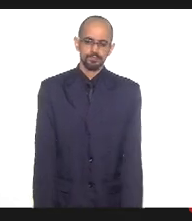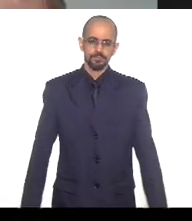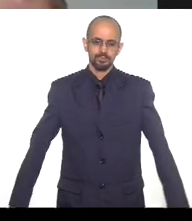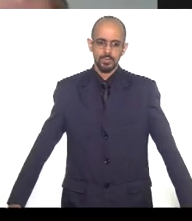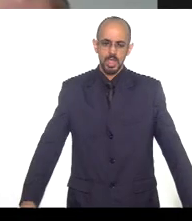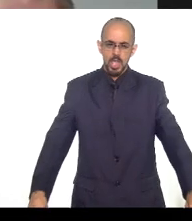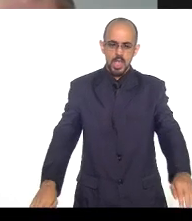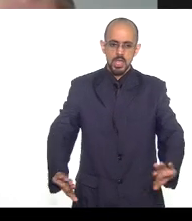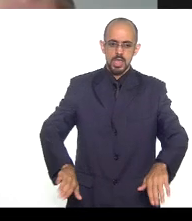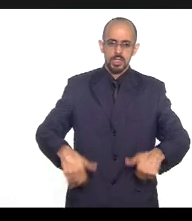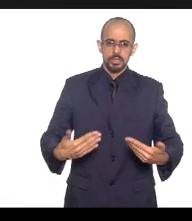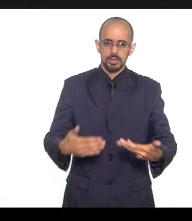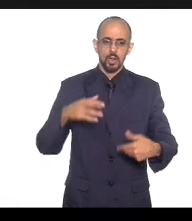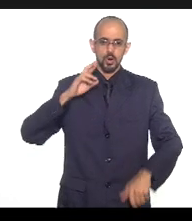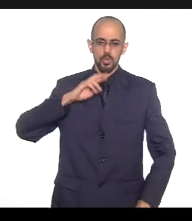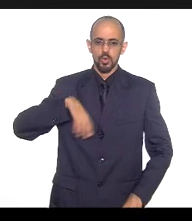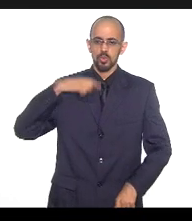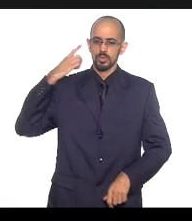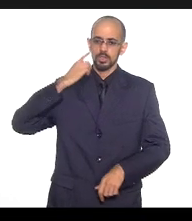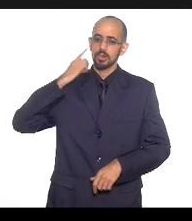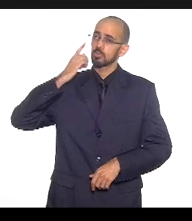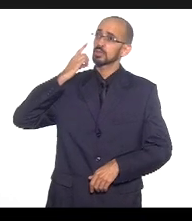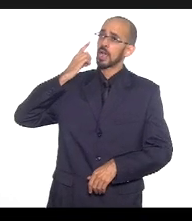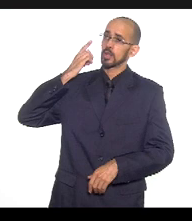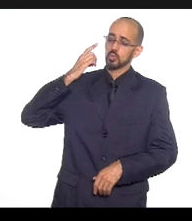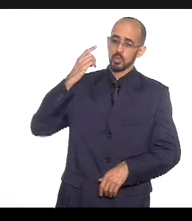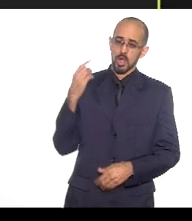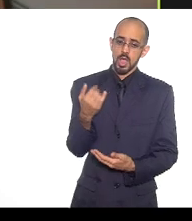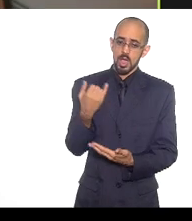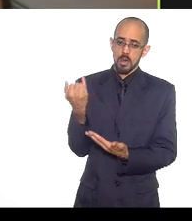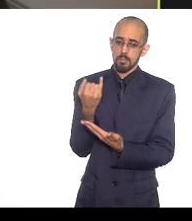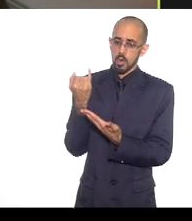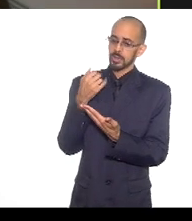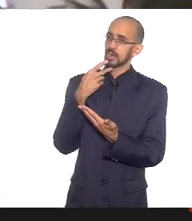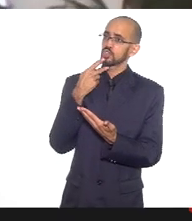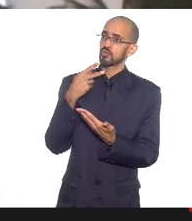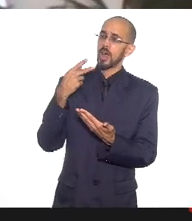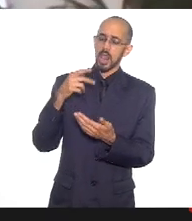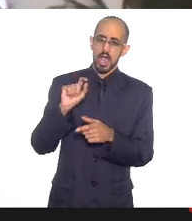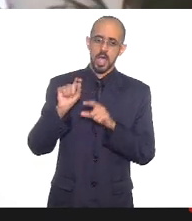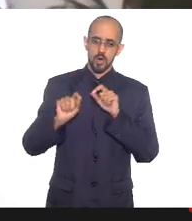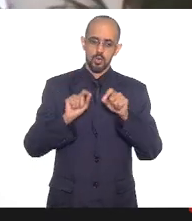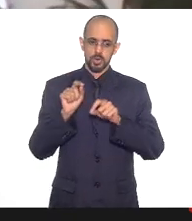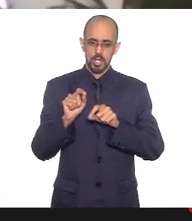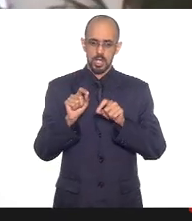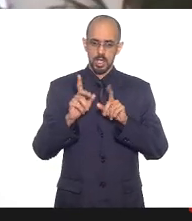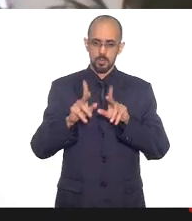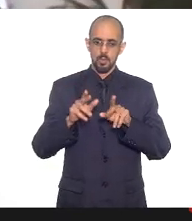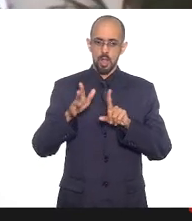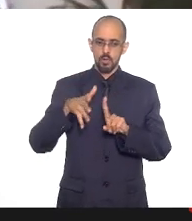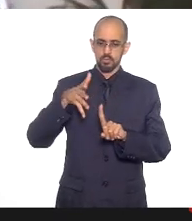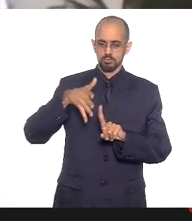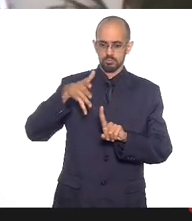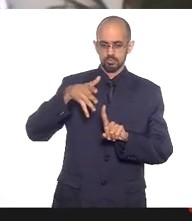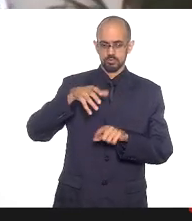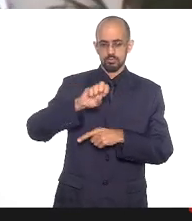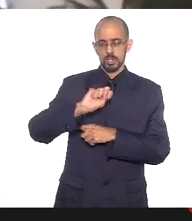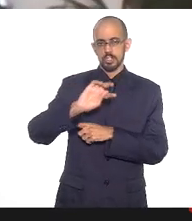Deputado, é importante dizer que, tal como exposto pela nossa parceira Shell,